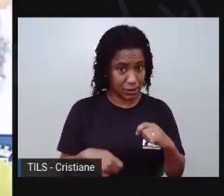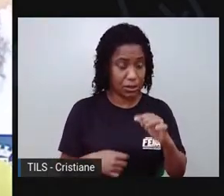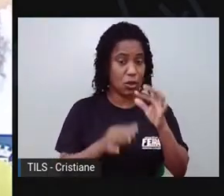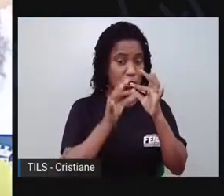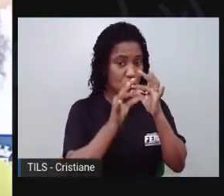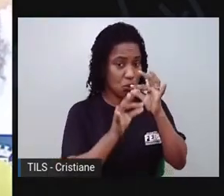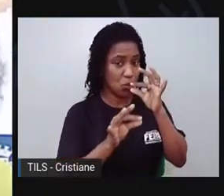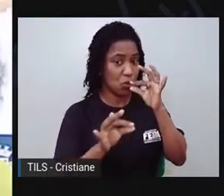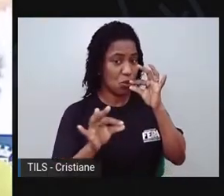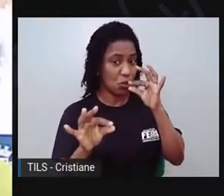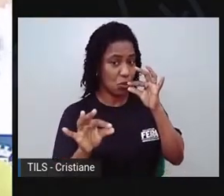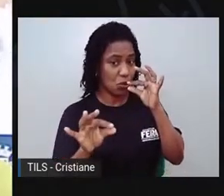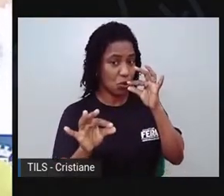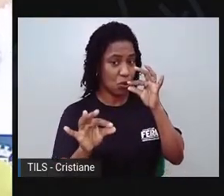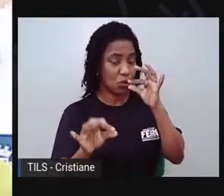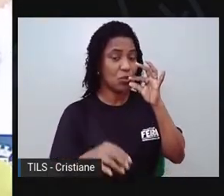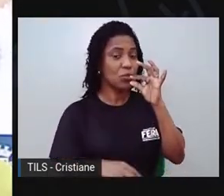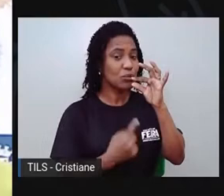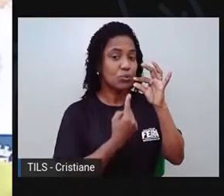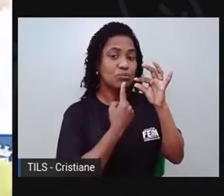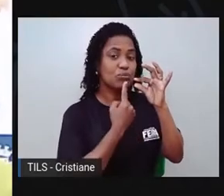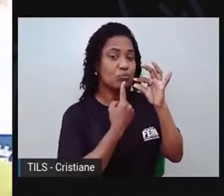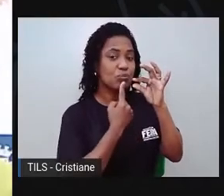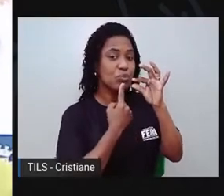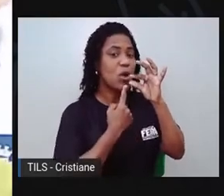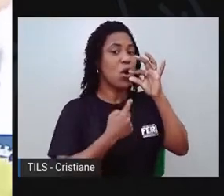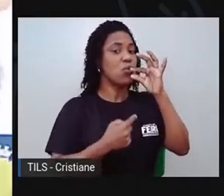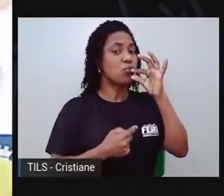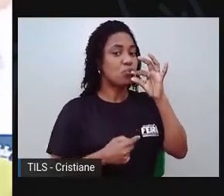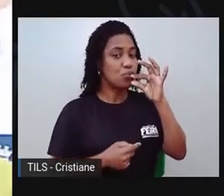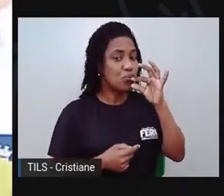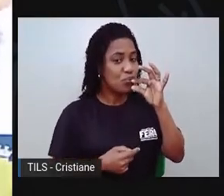essa parte na boca, Isso. assoprar assim,